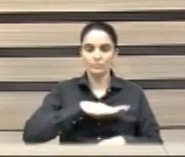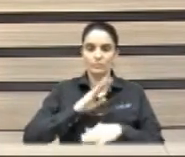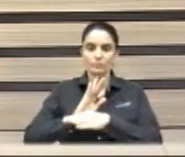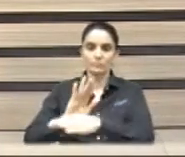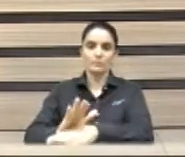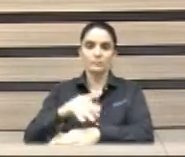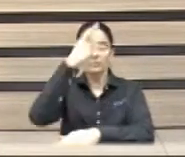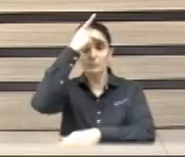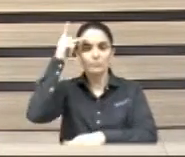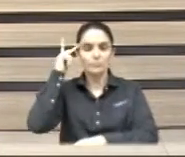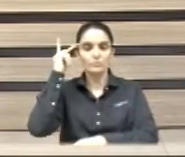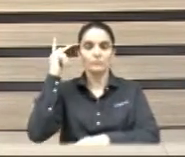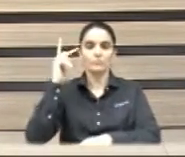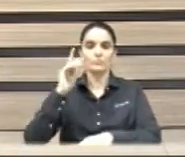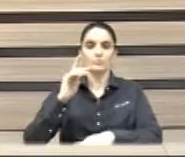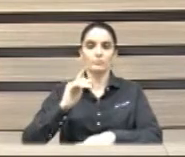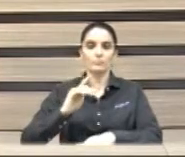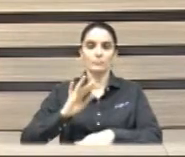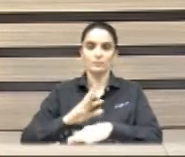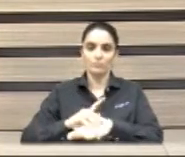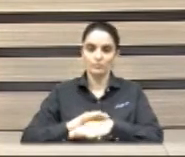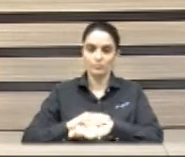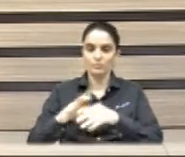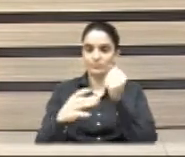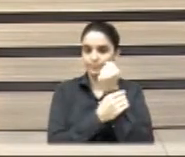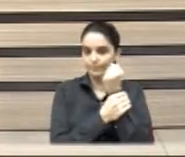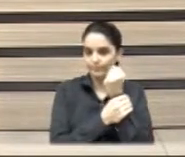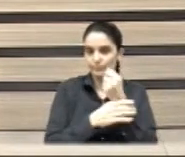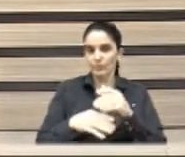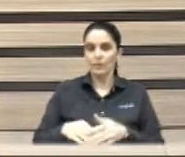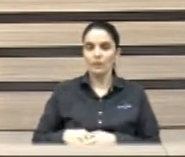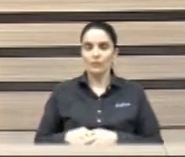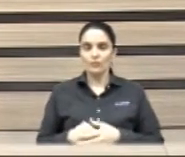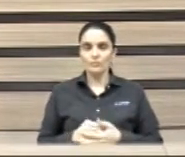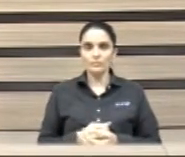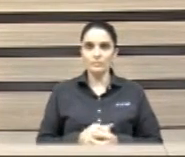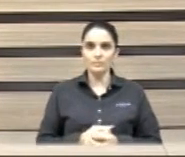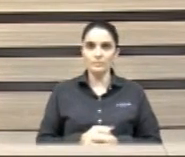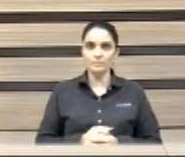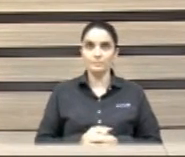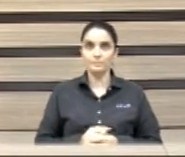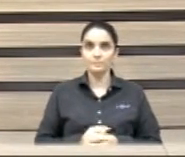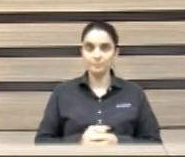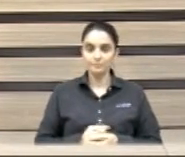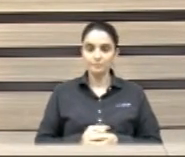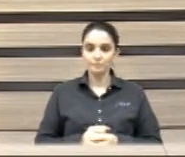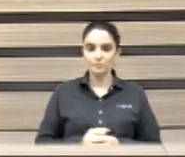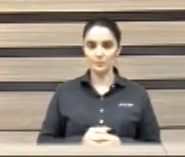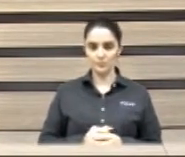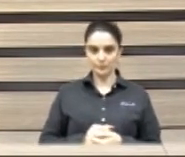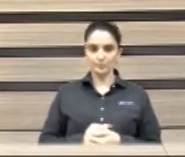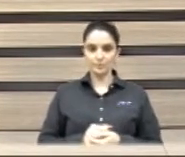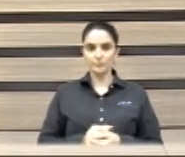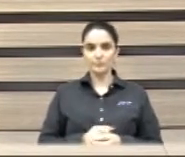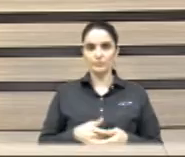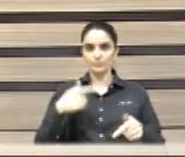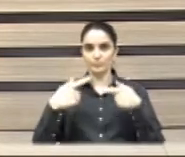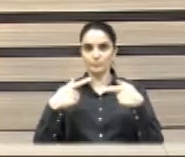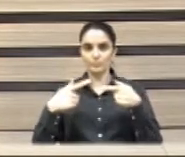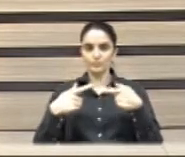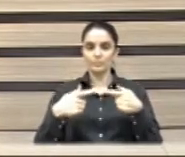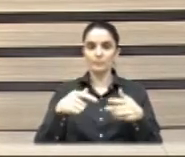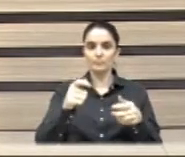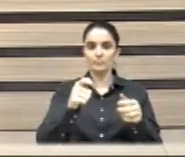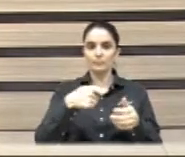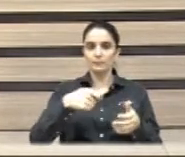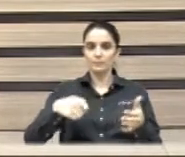de Apoio ao Paciente de Doenças Raras e da outras providências. Está em discussão a